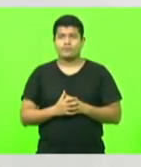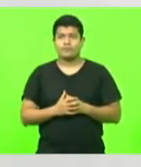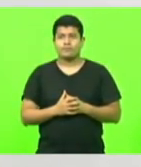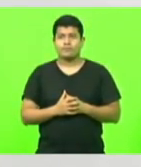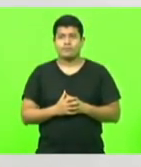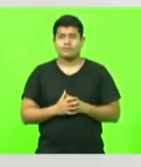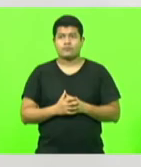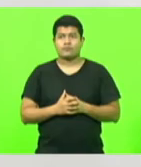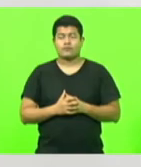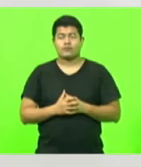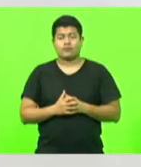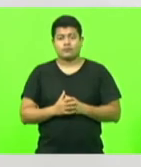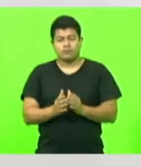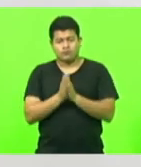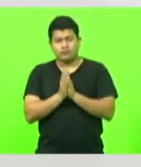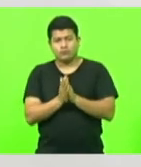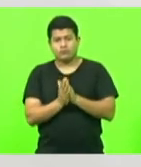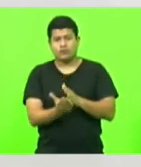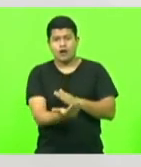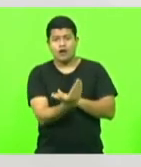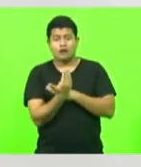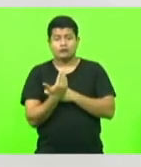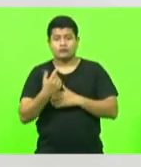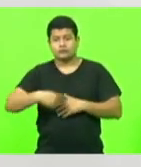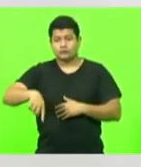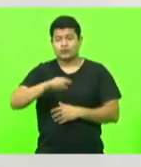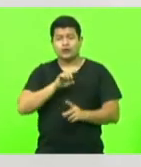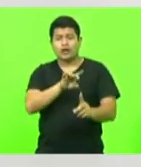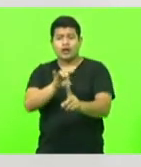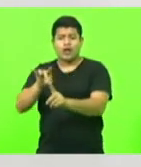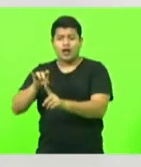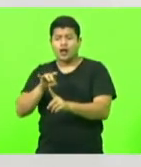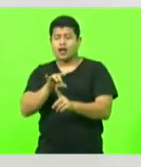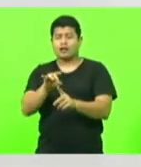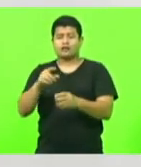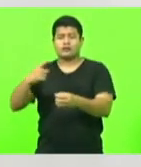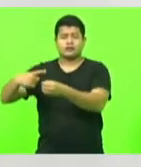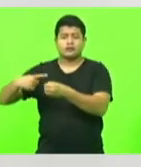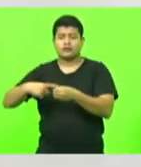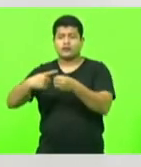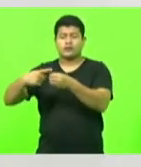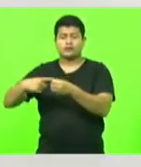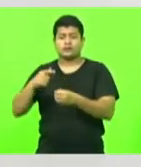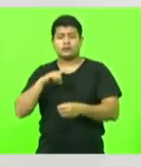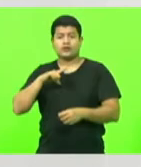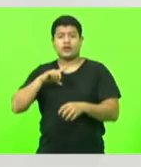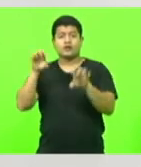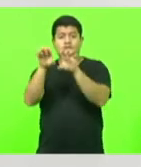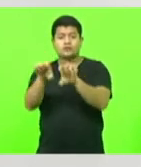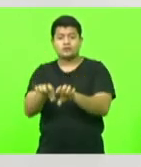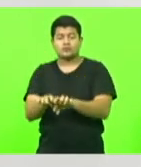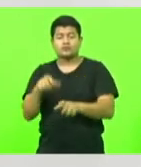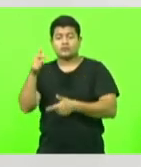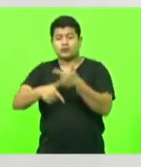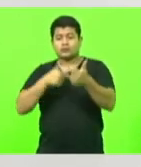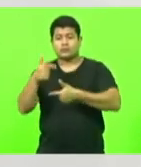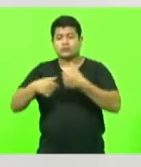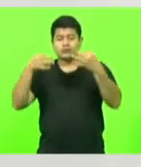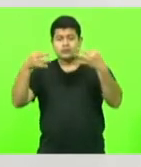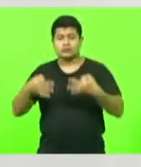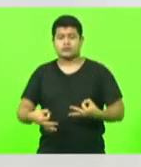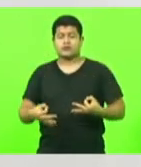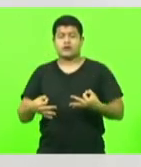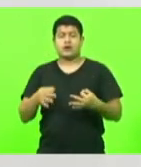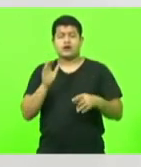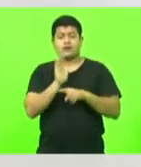E nos ajudem a cada município catarinense a ter uma defesa civil estruturada, com equipamentos e dignidade para trabalhar com o povo catarinense merece.